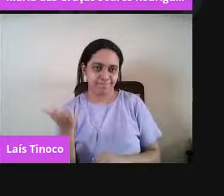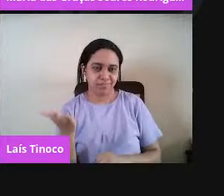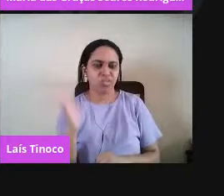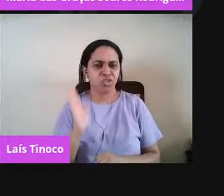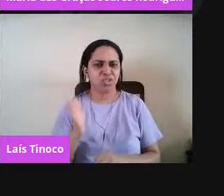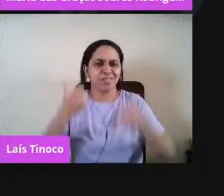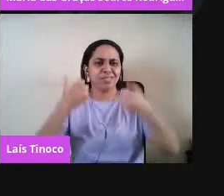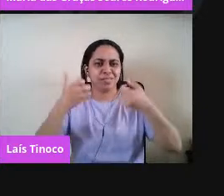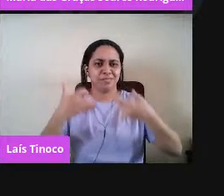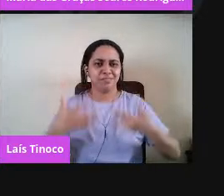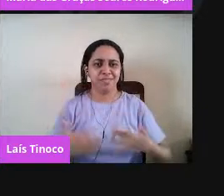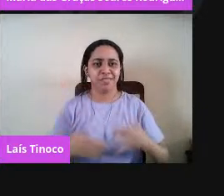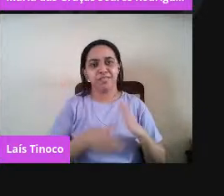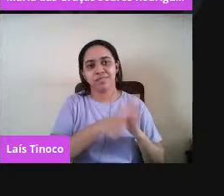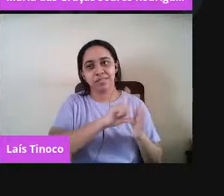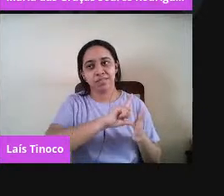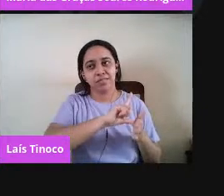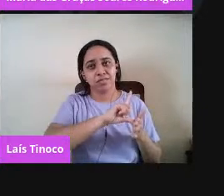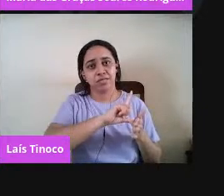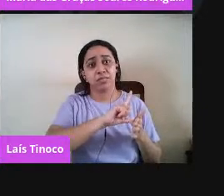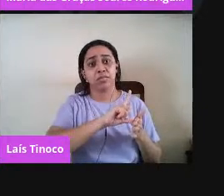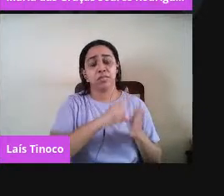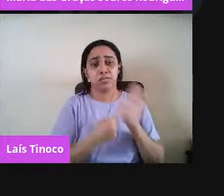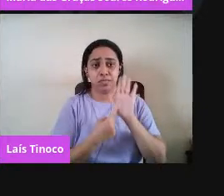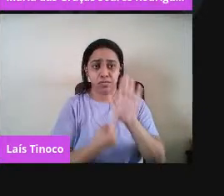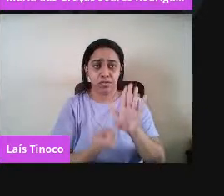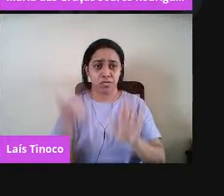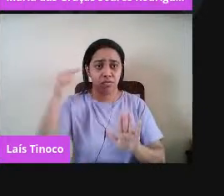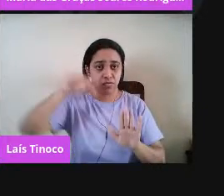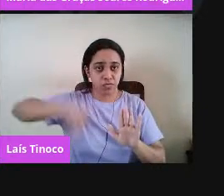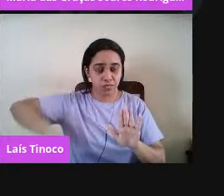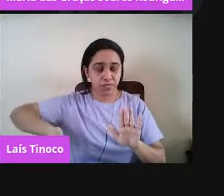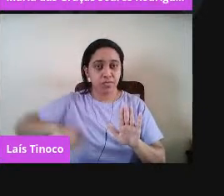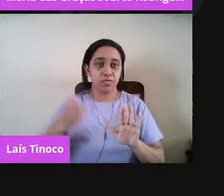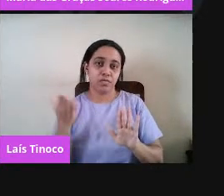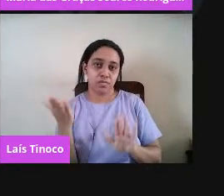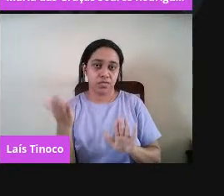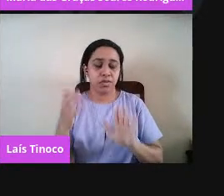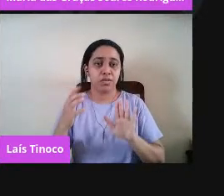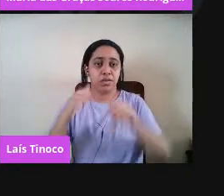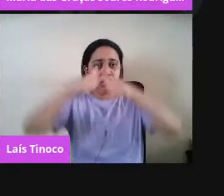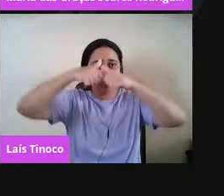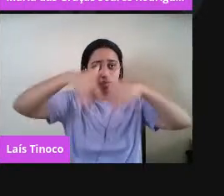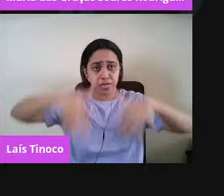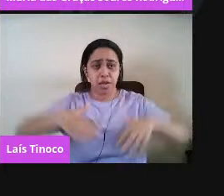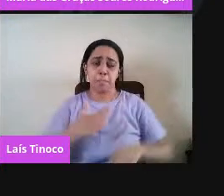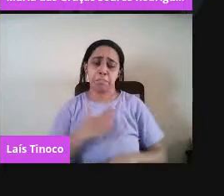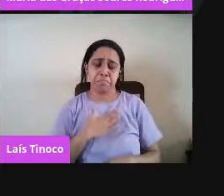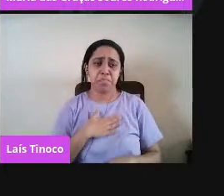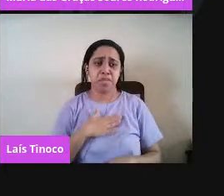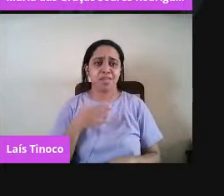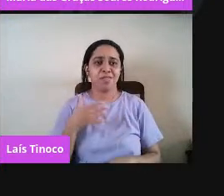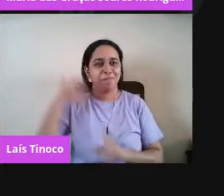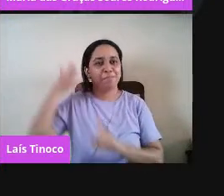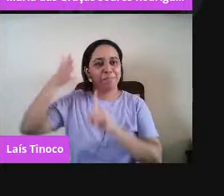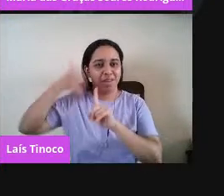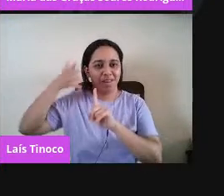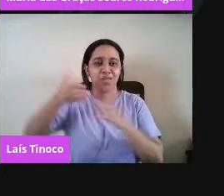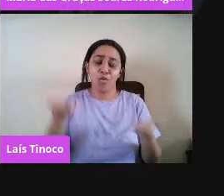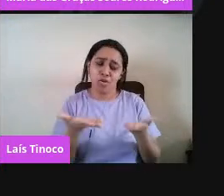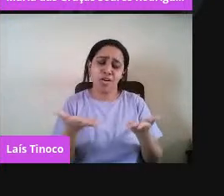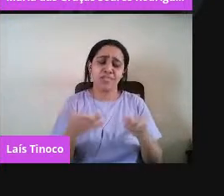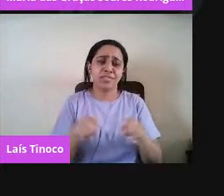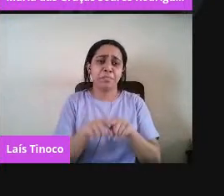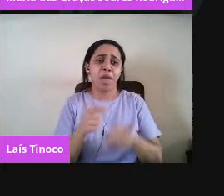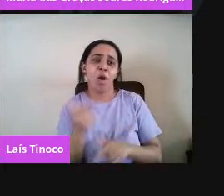pouco tempo, aí eu trago ele aqui de novo, porque esse esquema foi decisivo para essa minha fala, não é de hoje, e outras também. Só